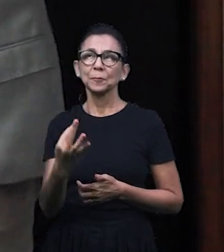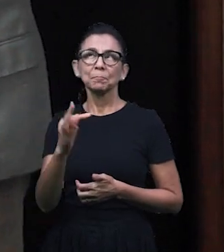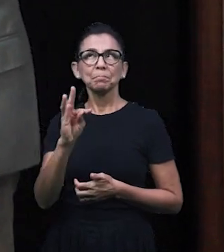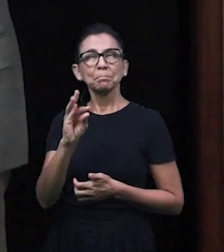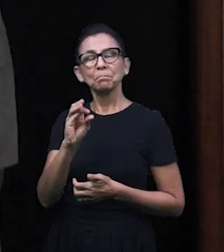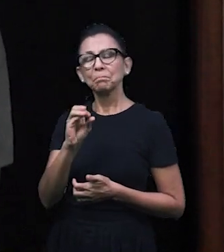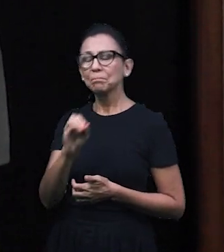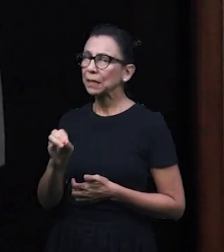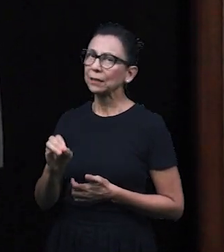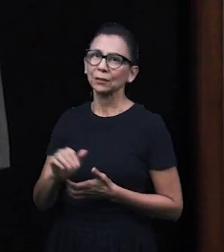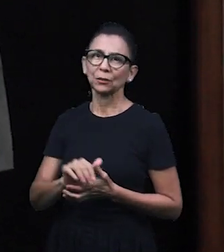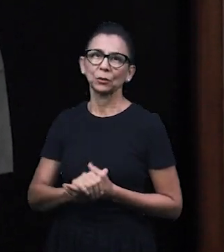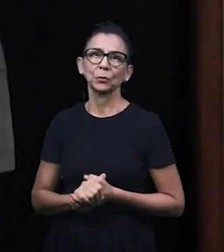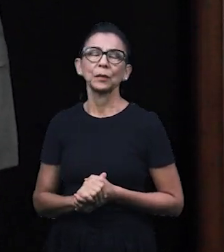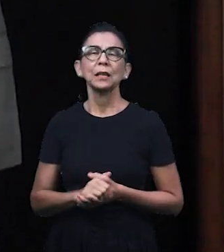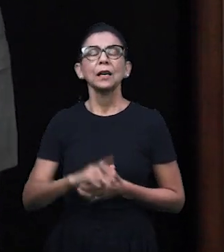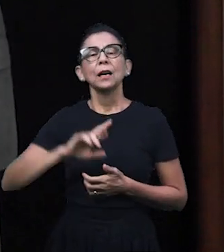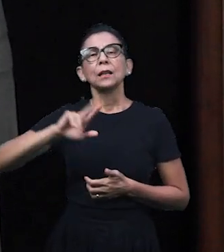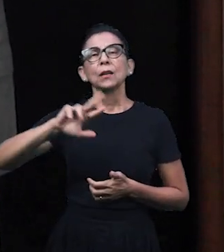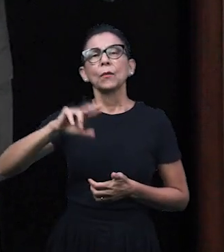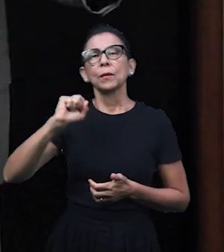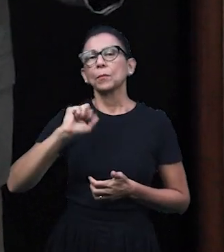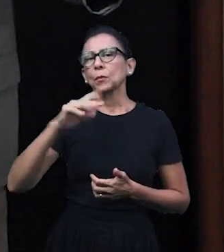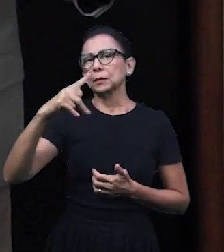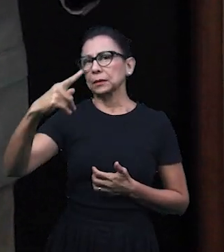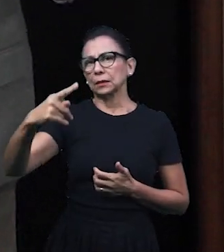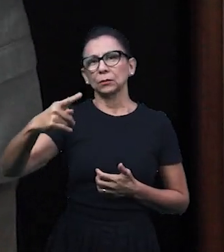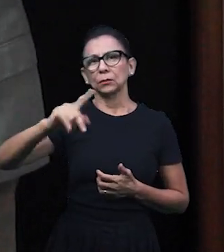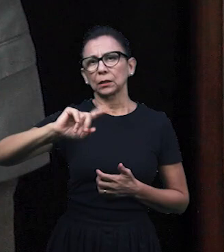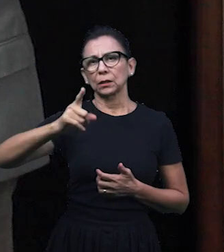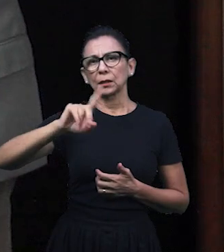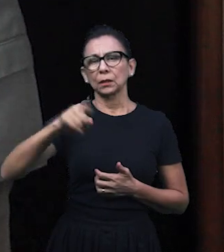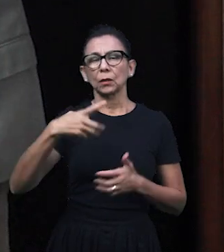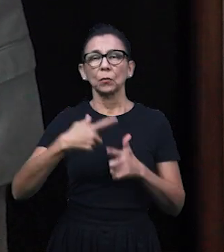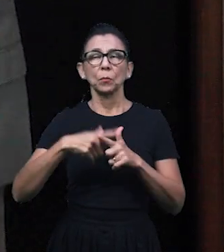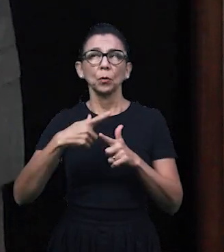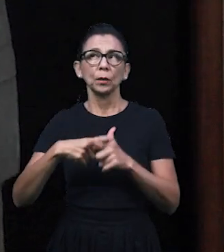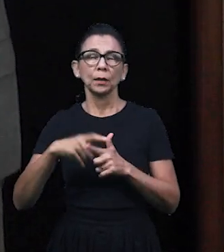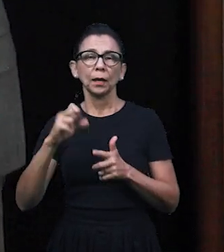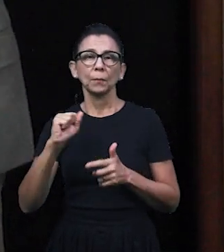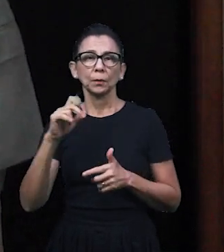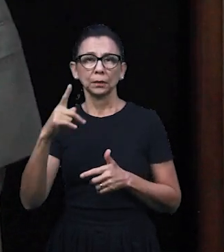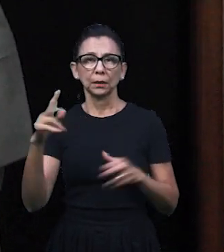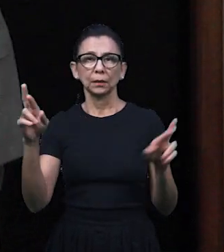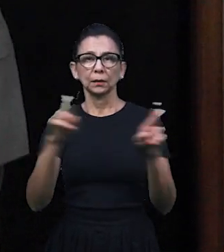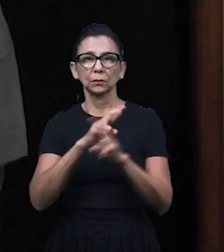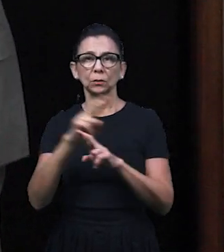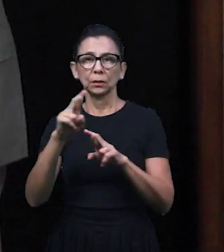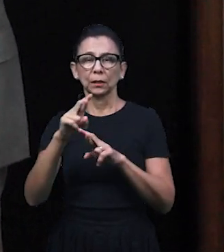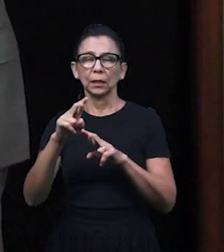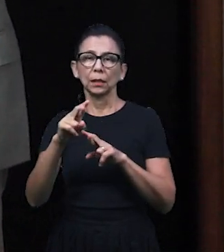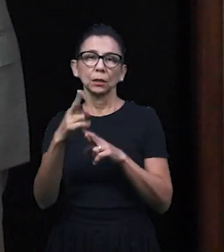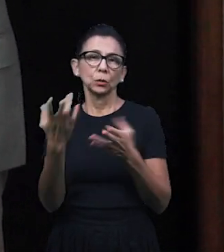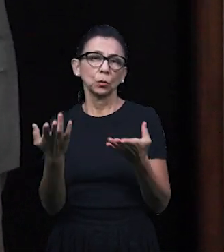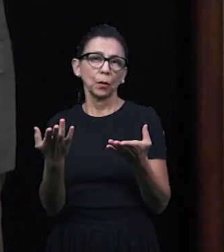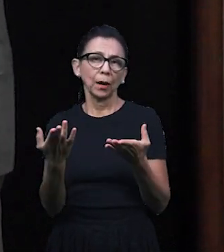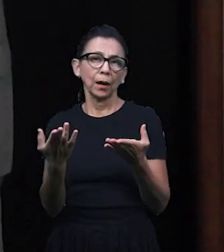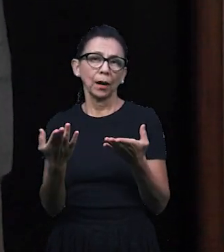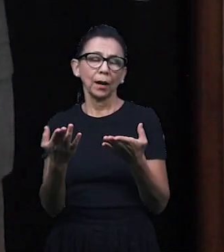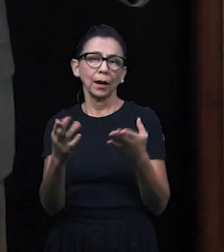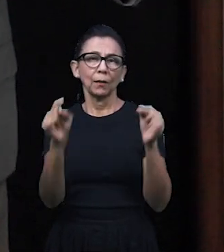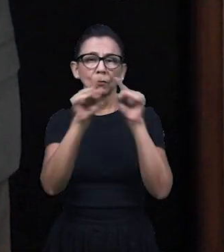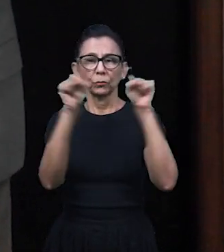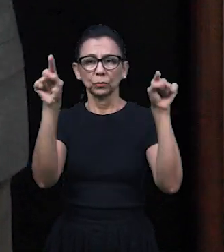aquele pastor, não é uma aposentadoria, porque a aposentadoria está associada à relação de emprego, e os pastores da igreja de Maranata não são